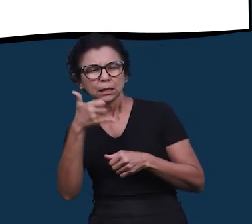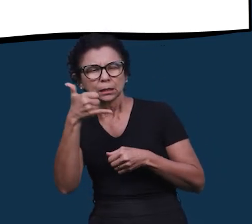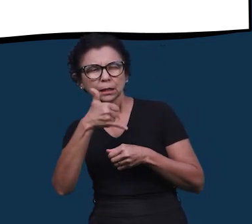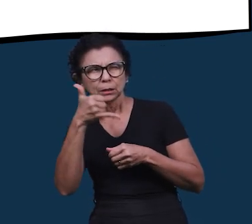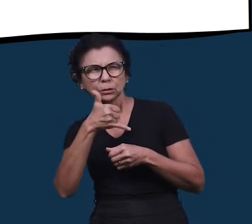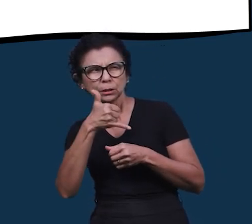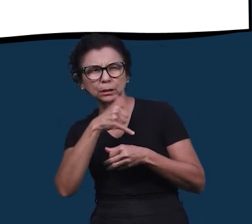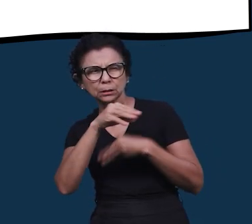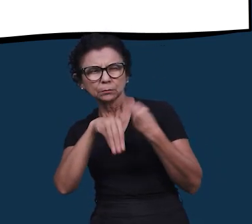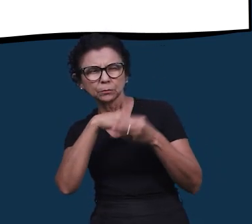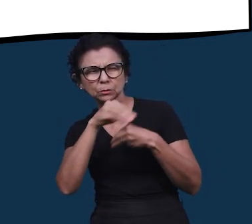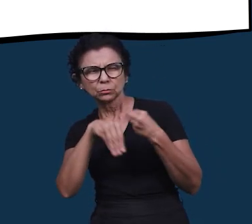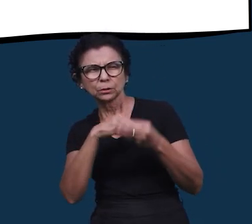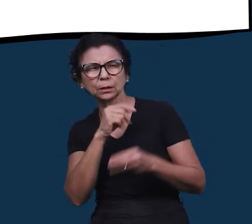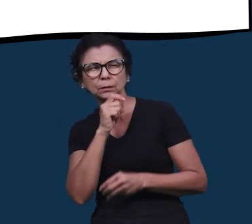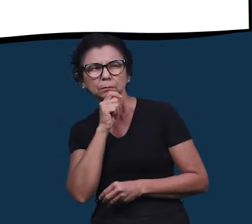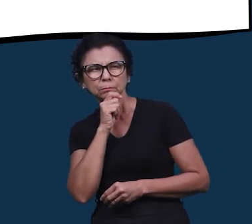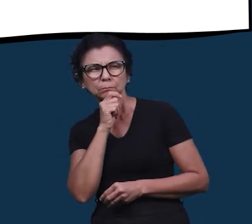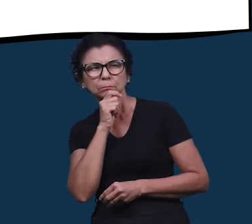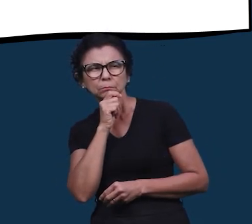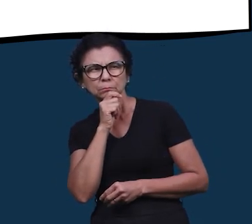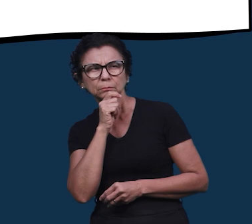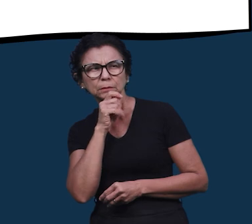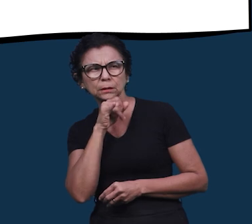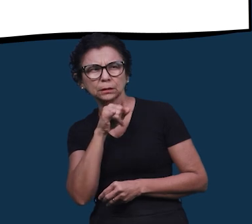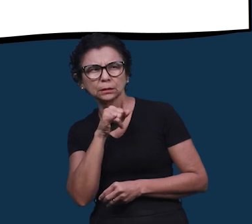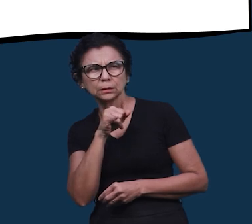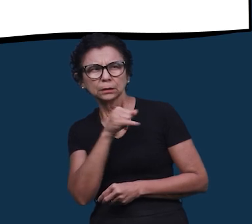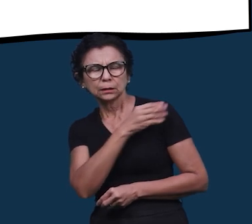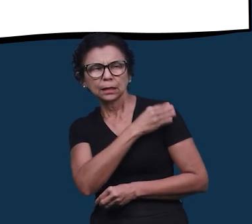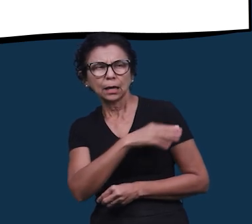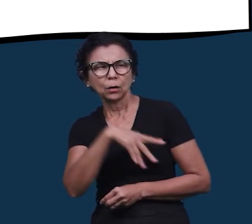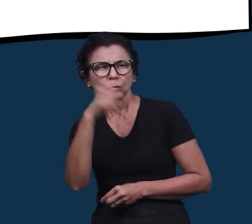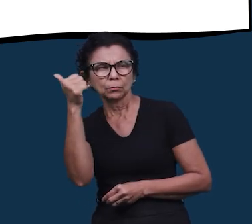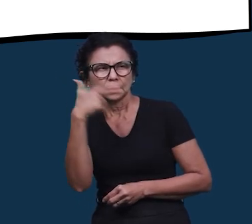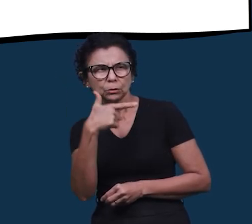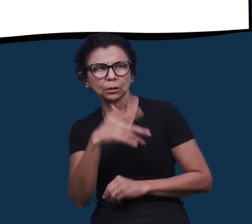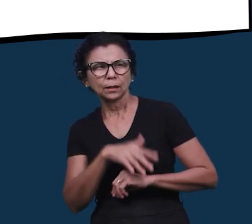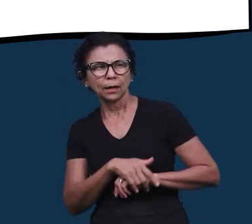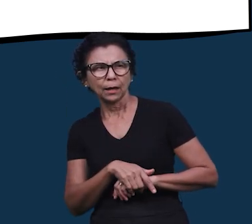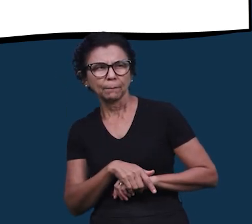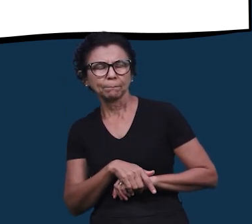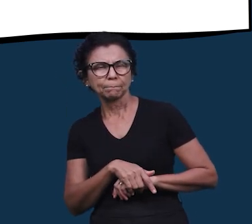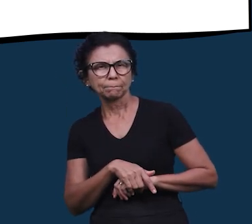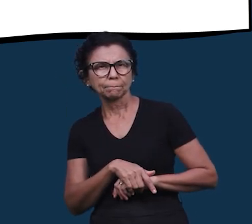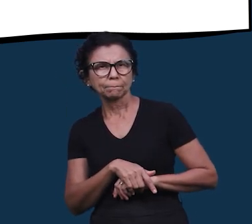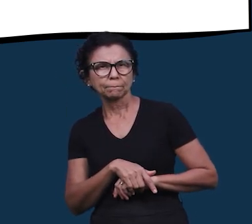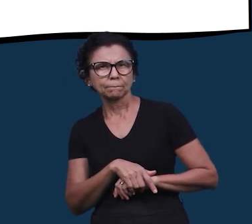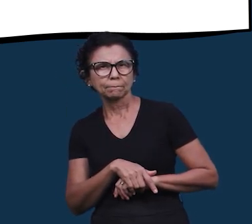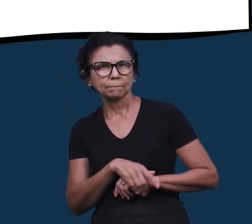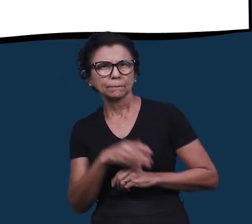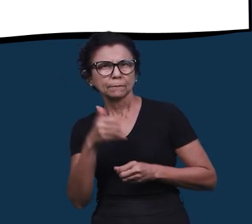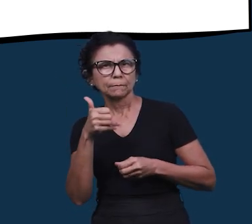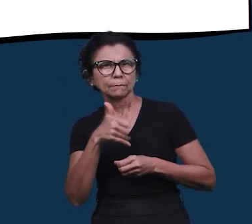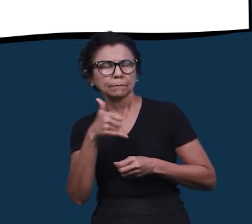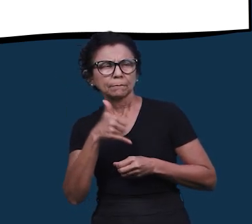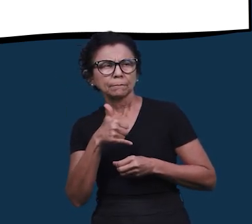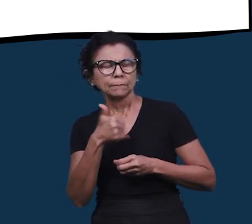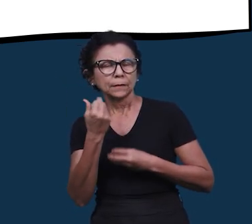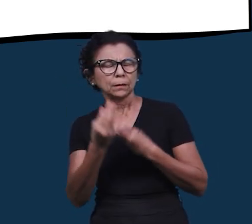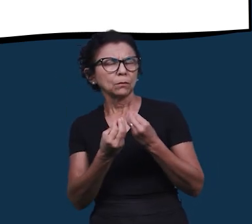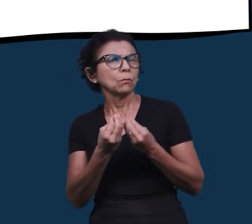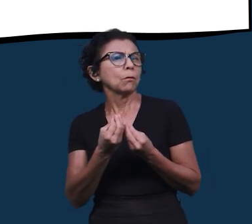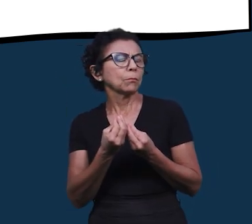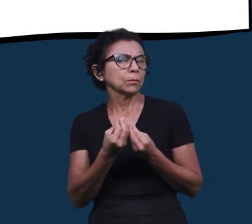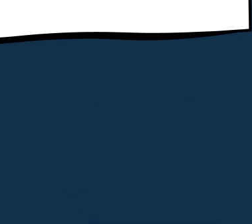Ou seja, se essa gasolina tem mais álcool do que o permitido. E como que pode ser feito isso? Como pode